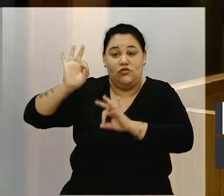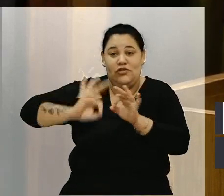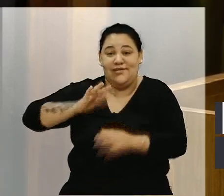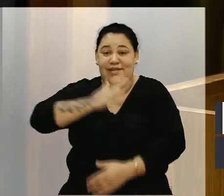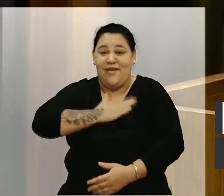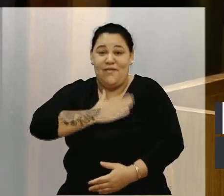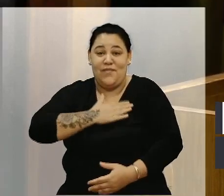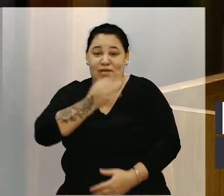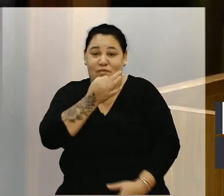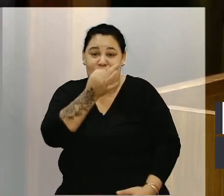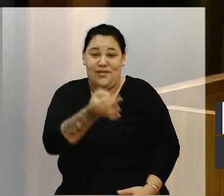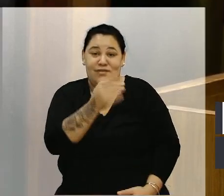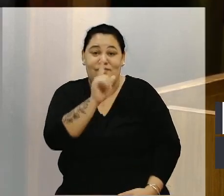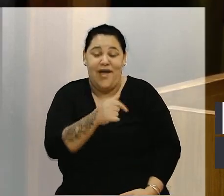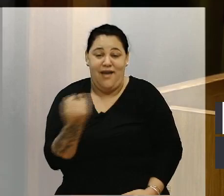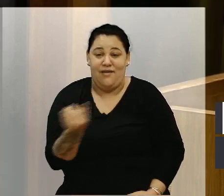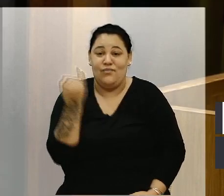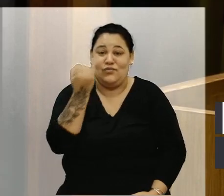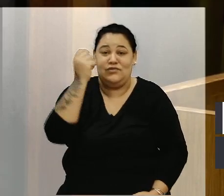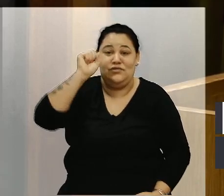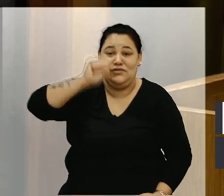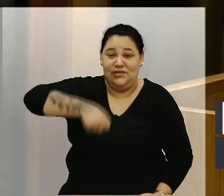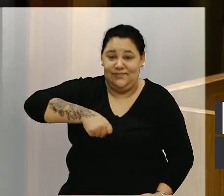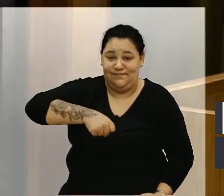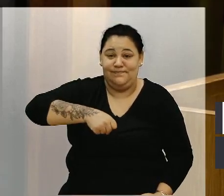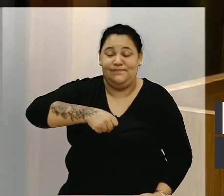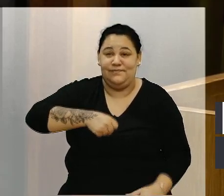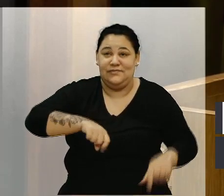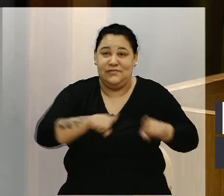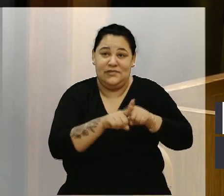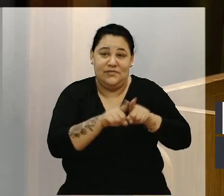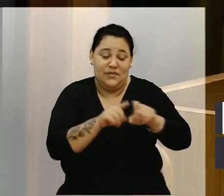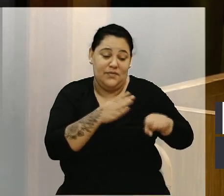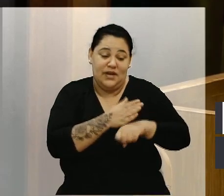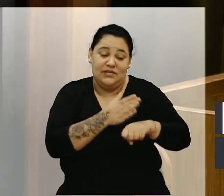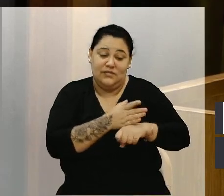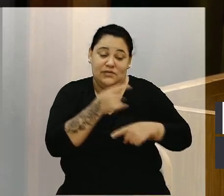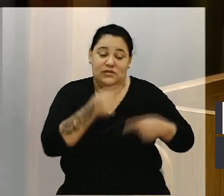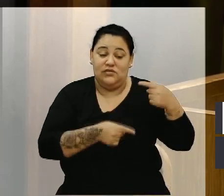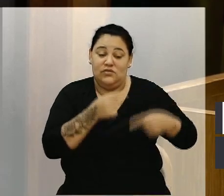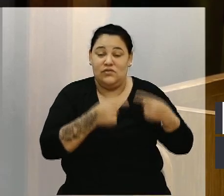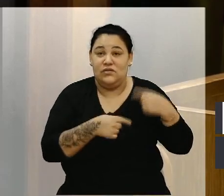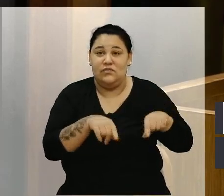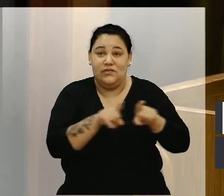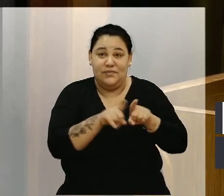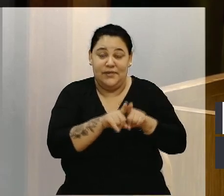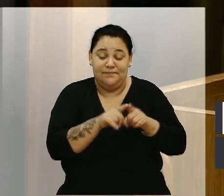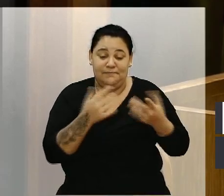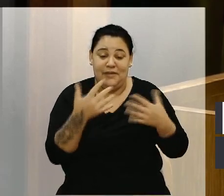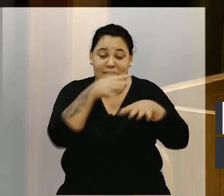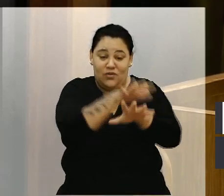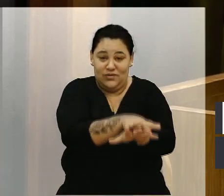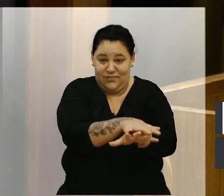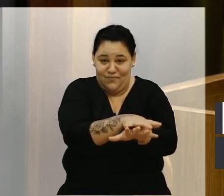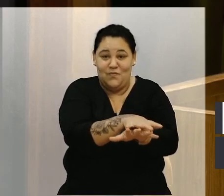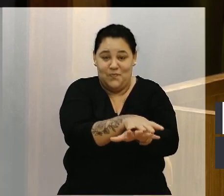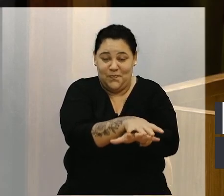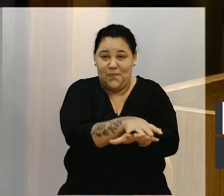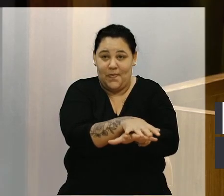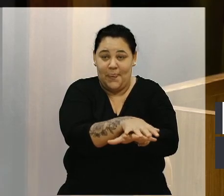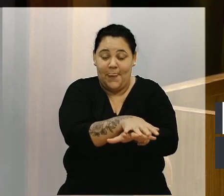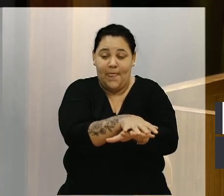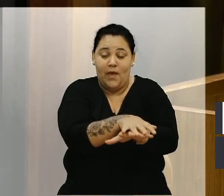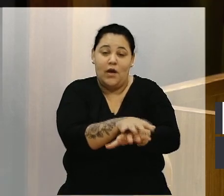é importante e vem ao encontro da discussão da inclusão, né? Há algum